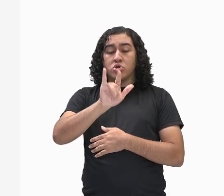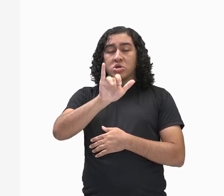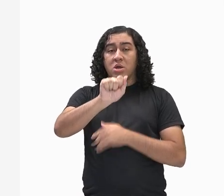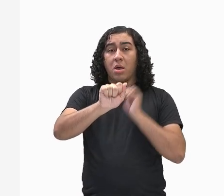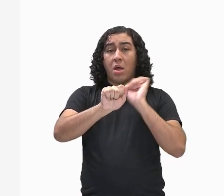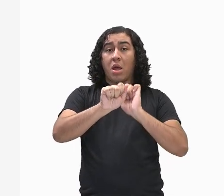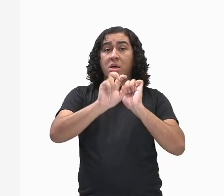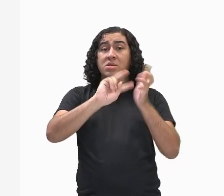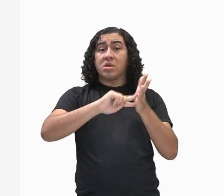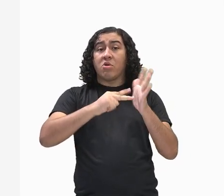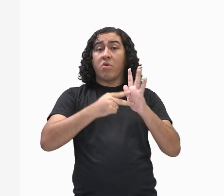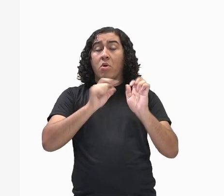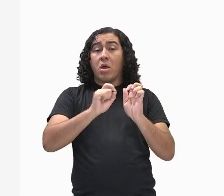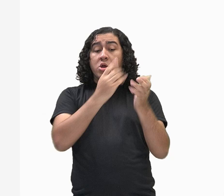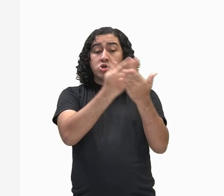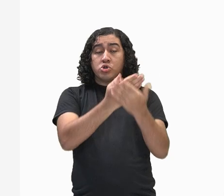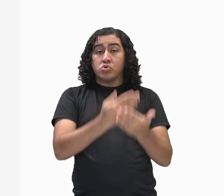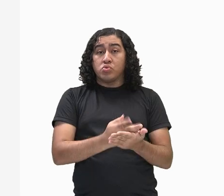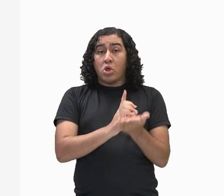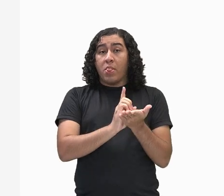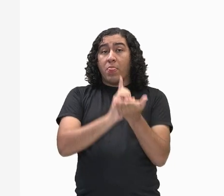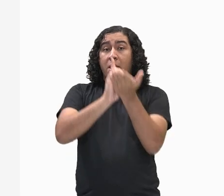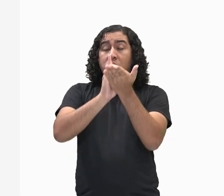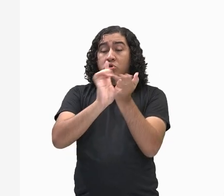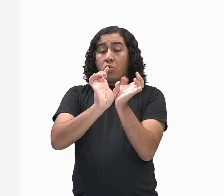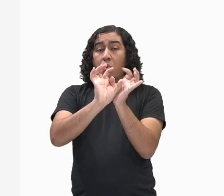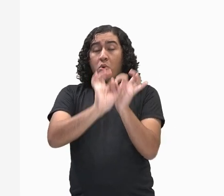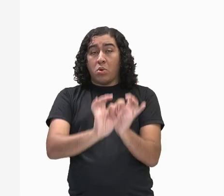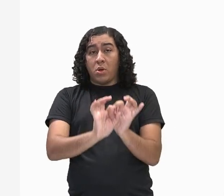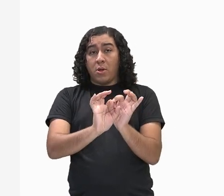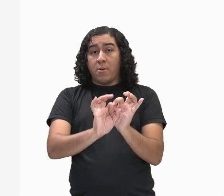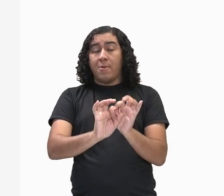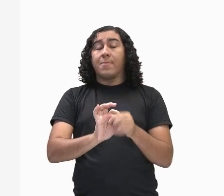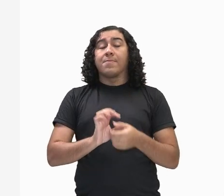É o estudo de Deus. Theos não é Deus?